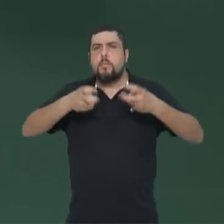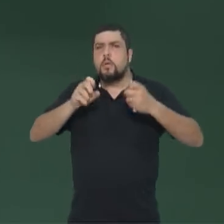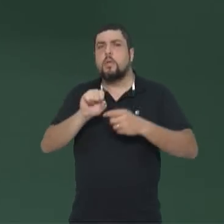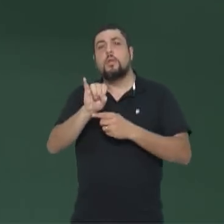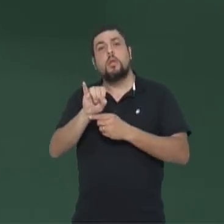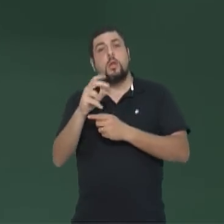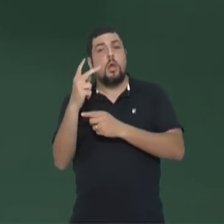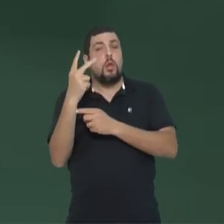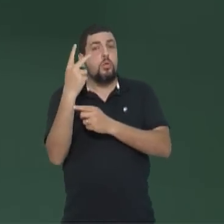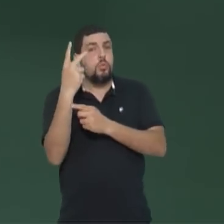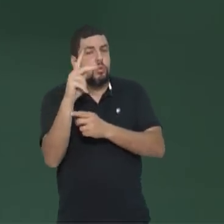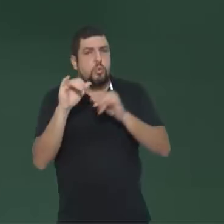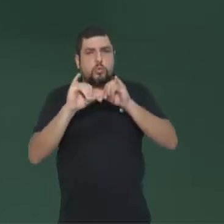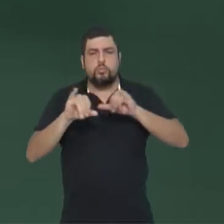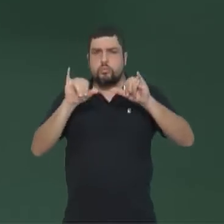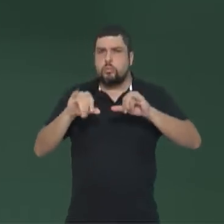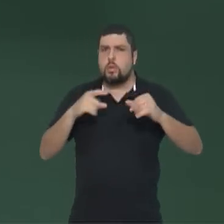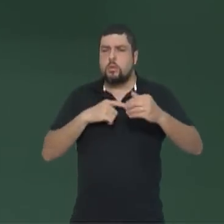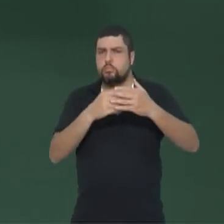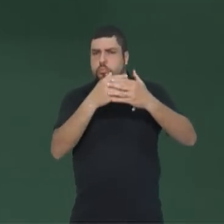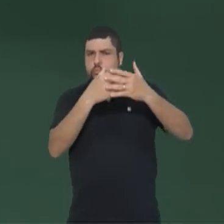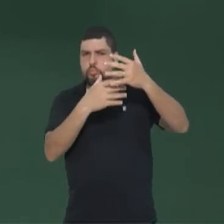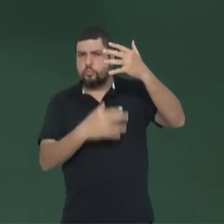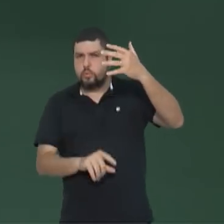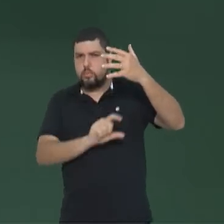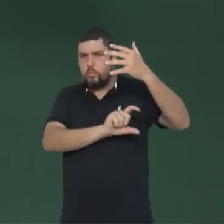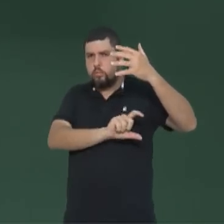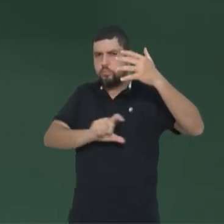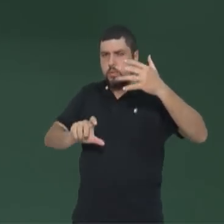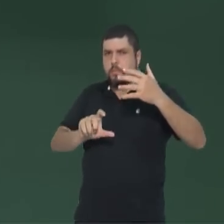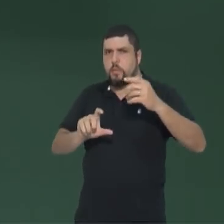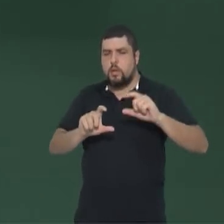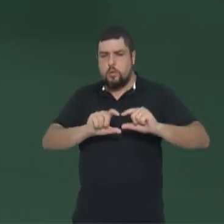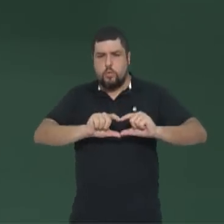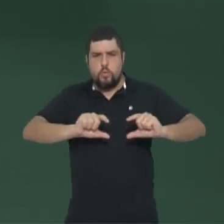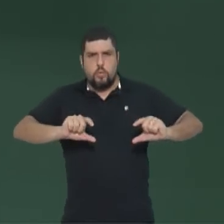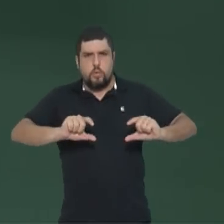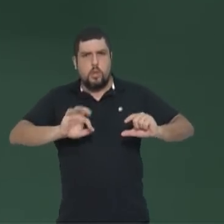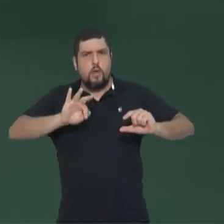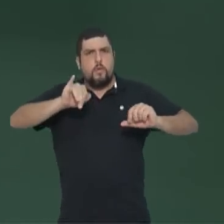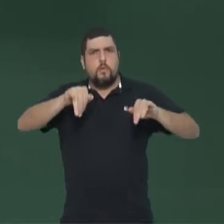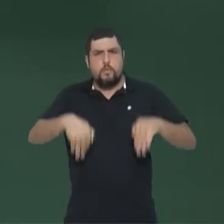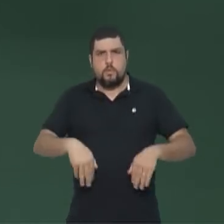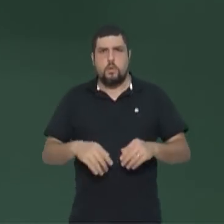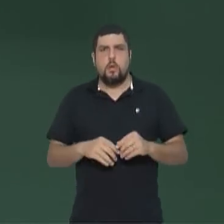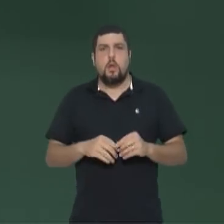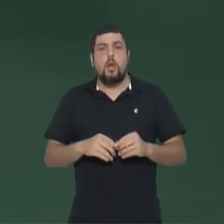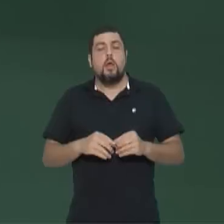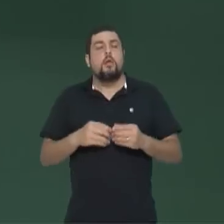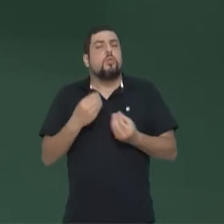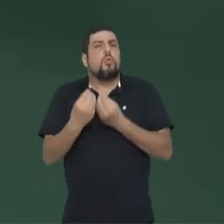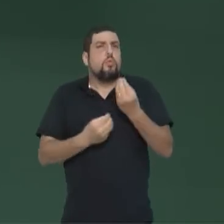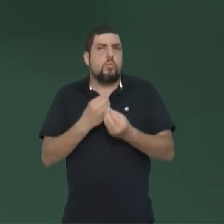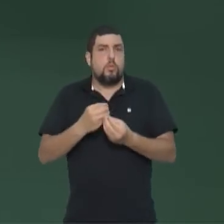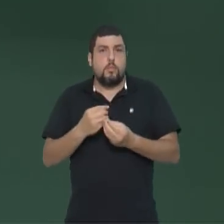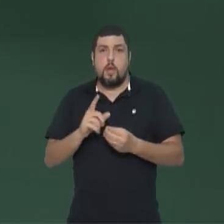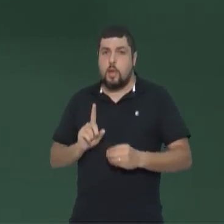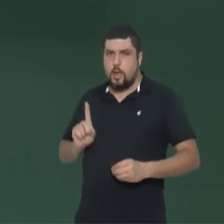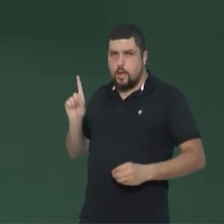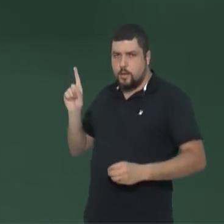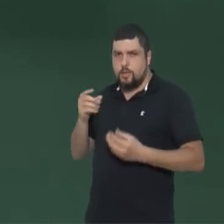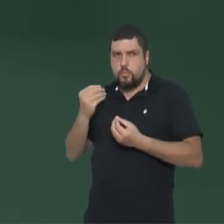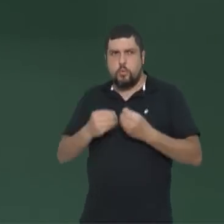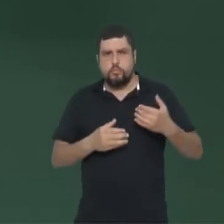de vocês teve um fechamento. A nossa teve um fechamento com a questão da lei, né, dessa mudança,